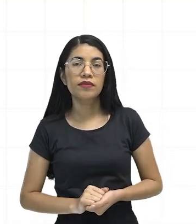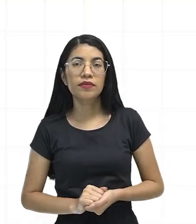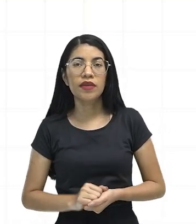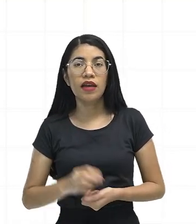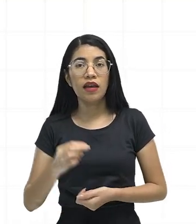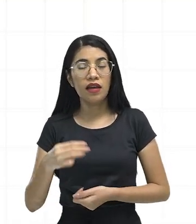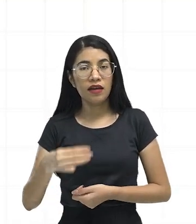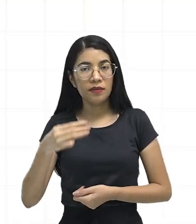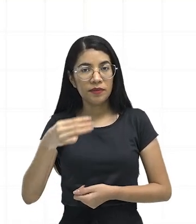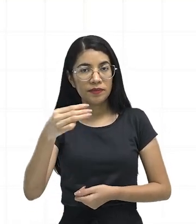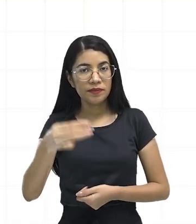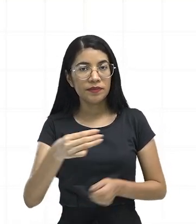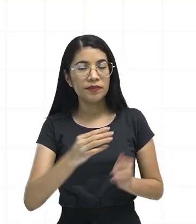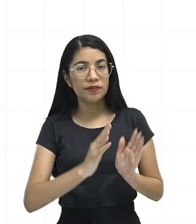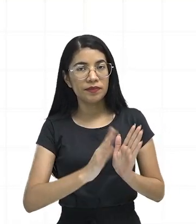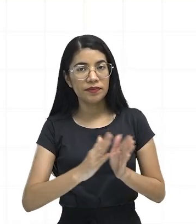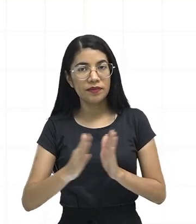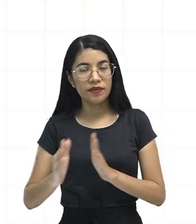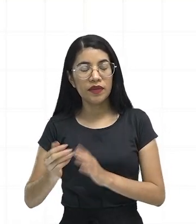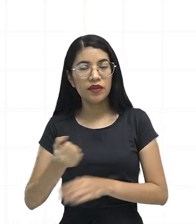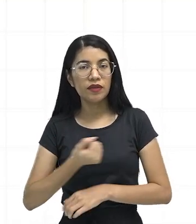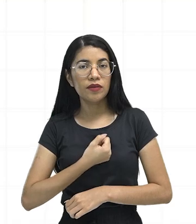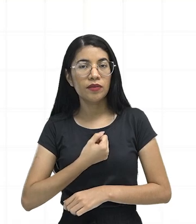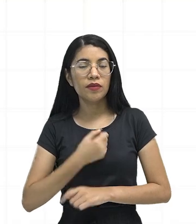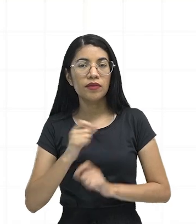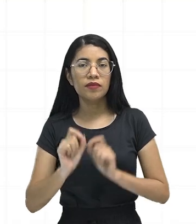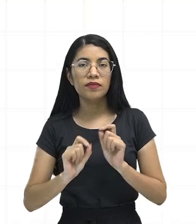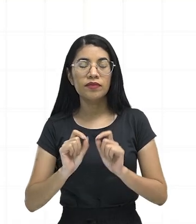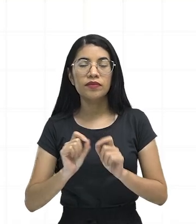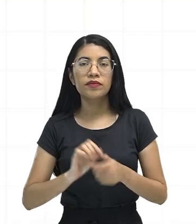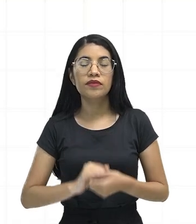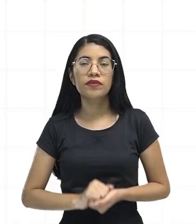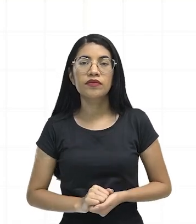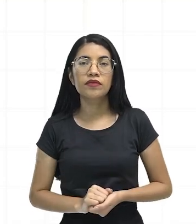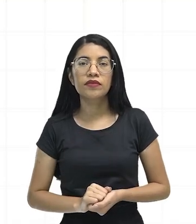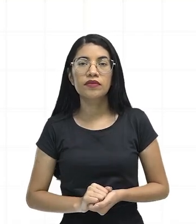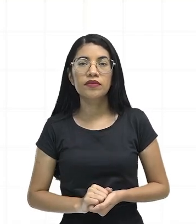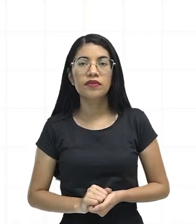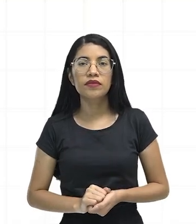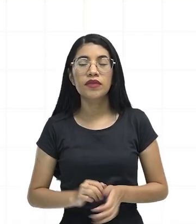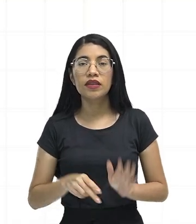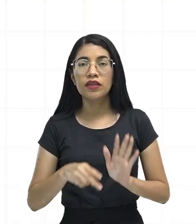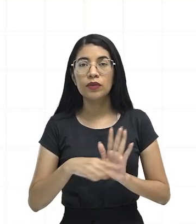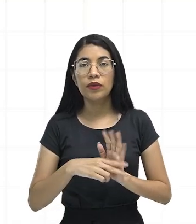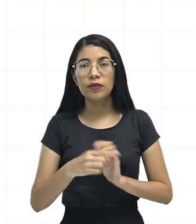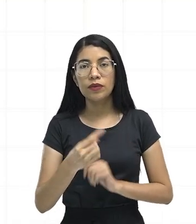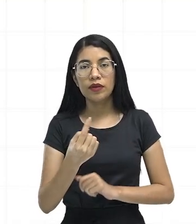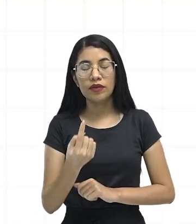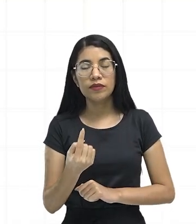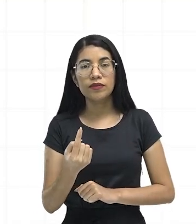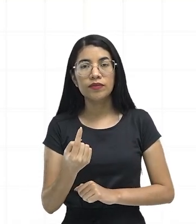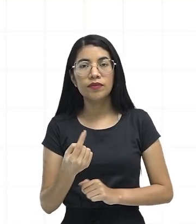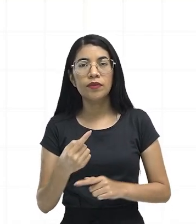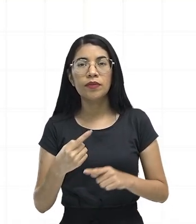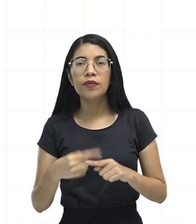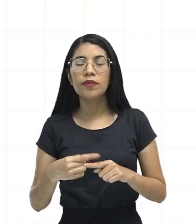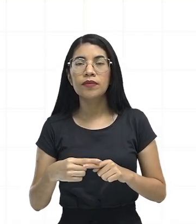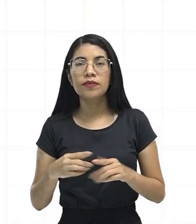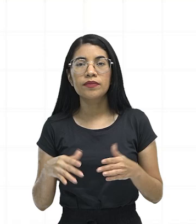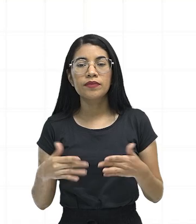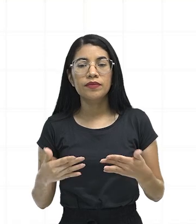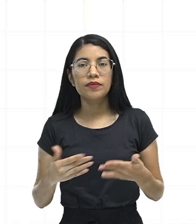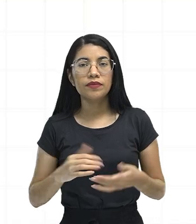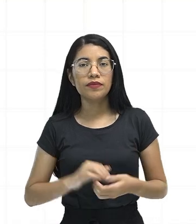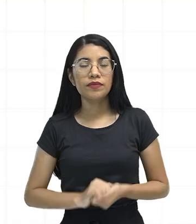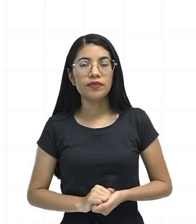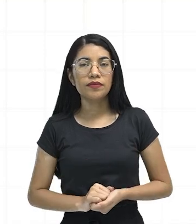dessa sequência numérica, ó, a moda será igual a 1, ok? A